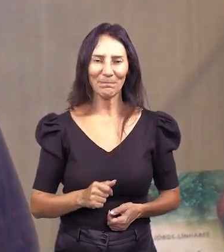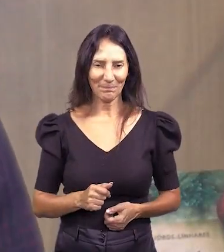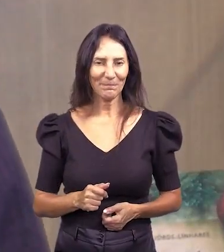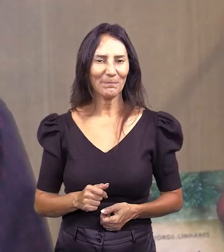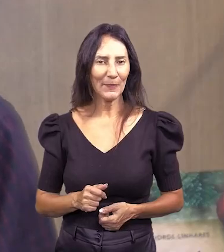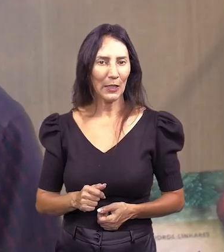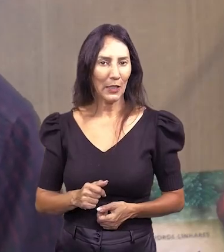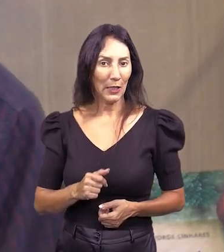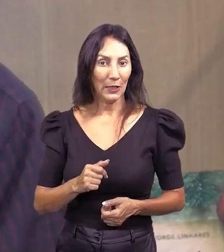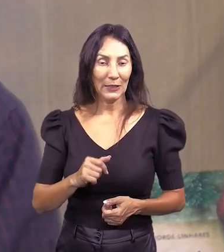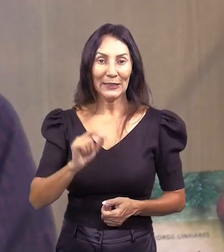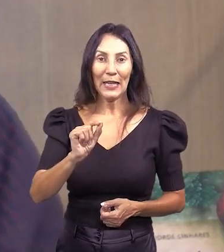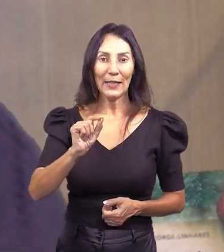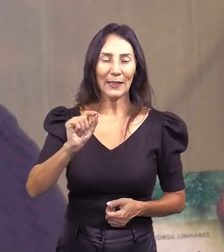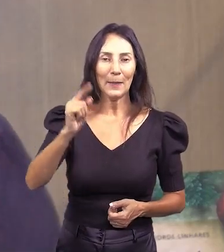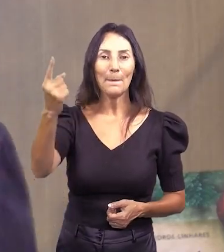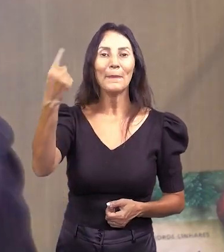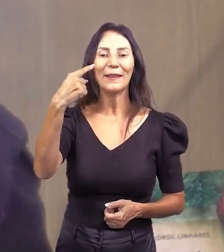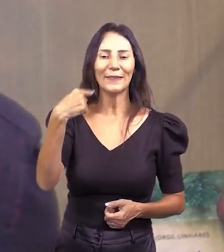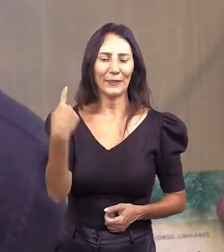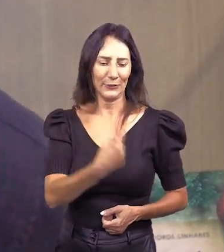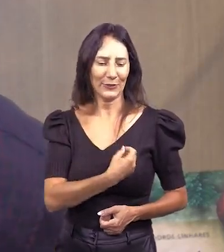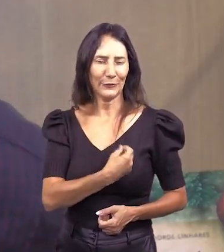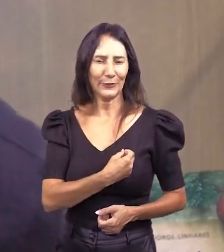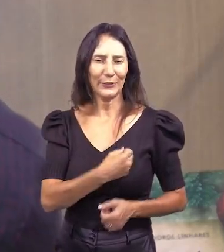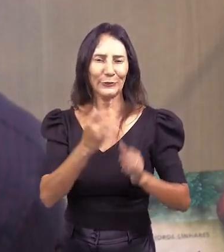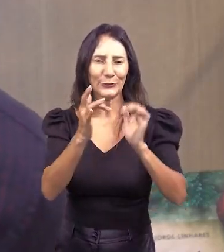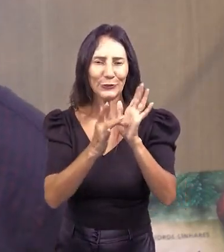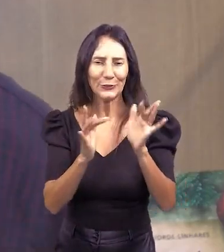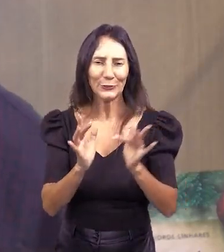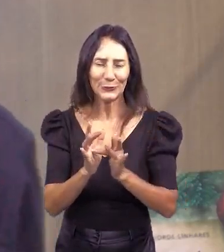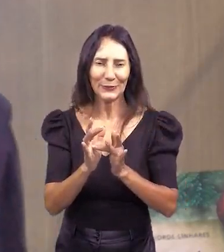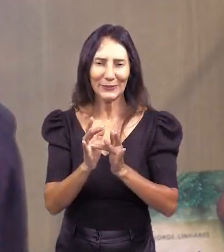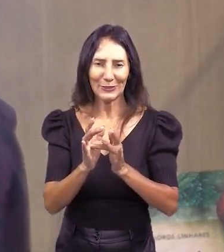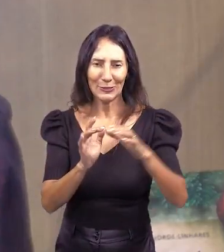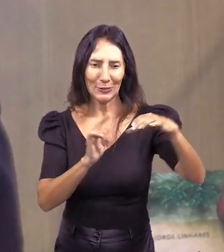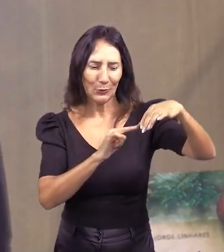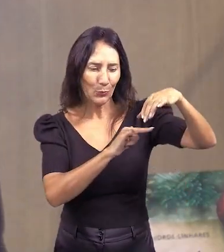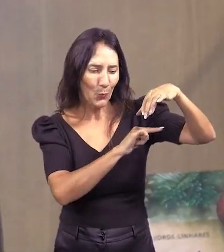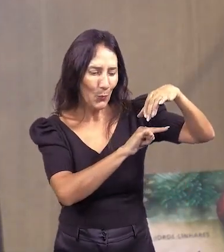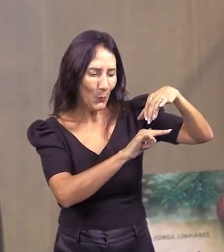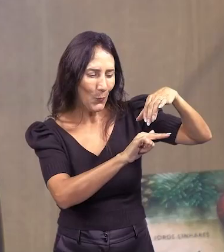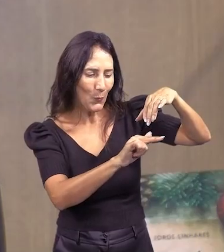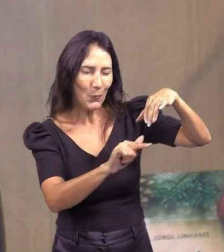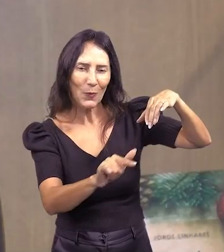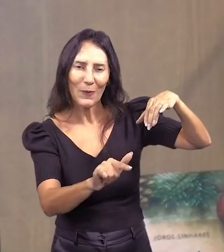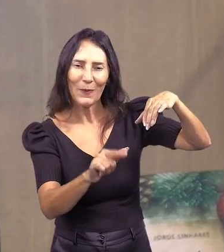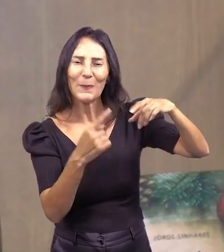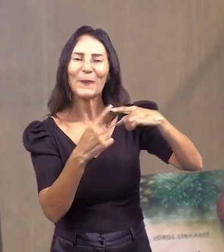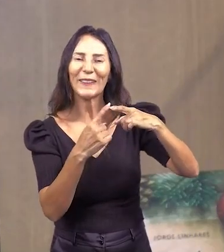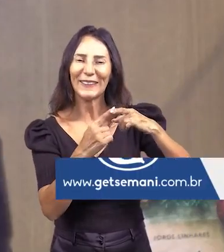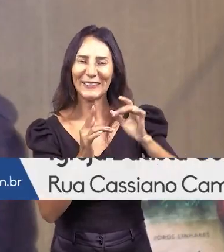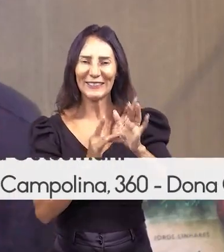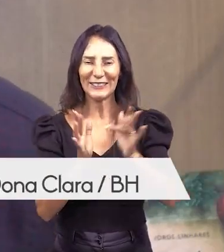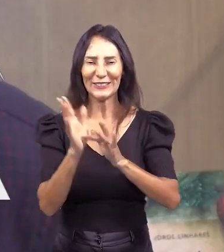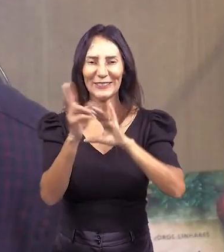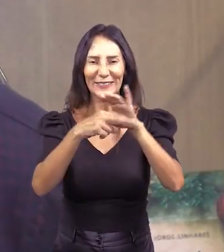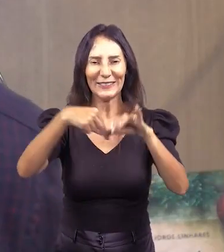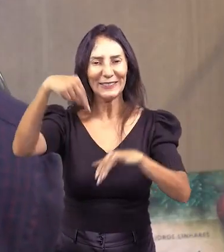para sempre. Aquele que reina sobre nós é Jesus, e o túmulo está vazio porque